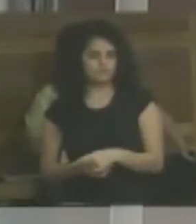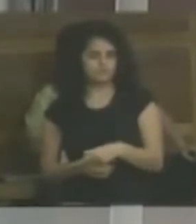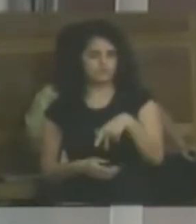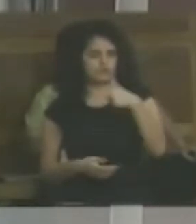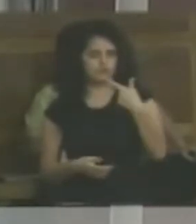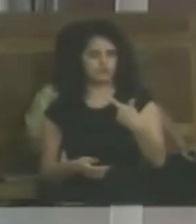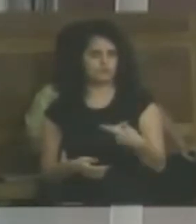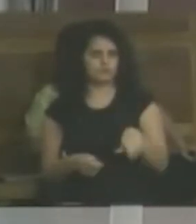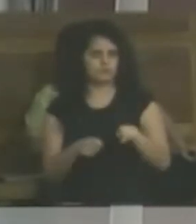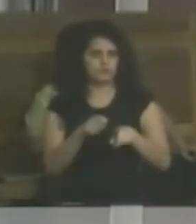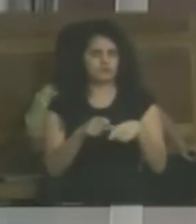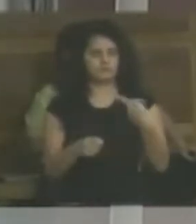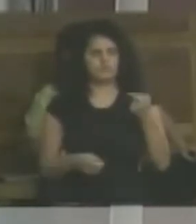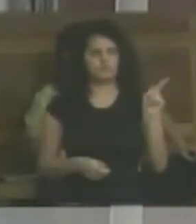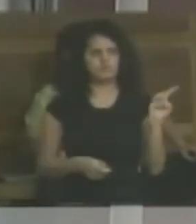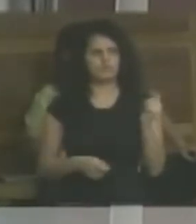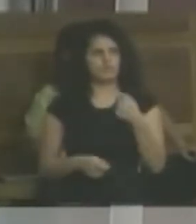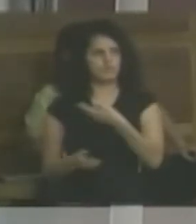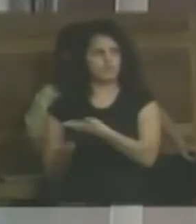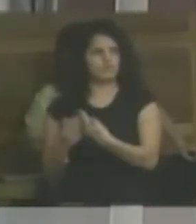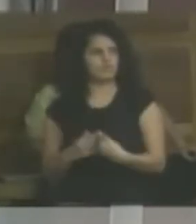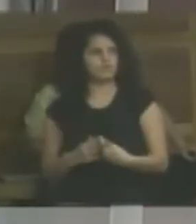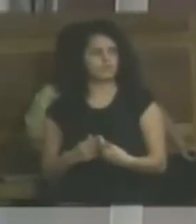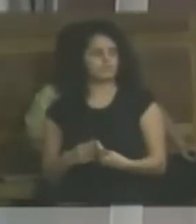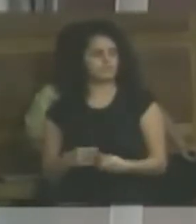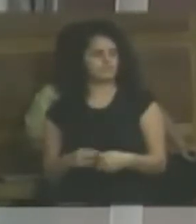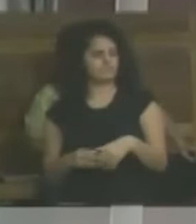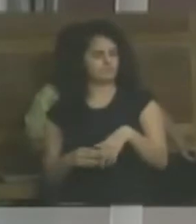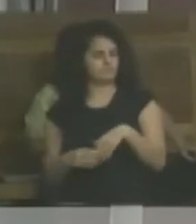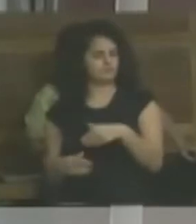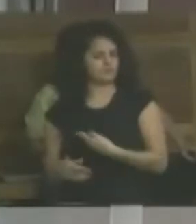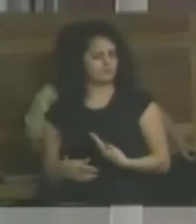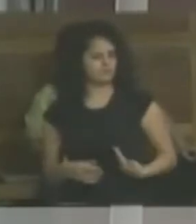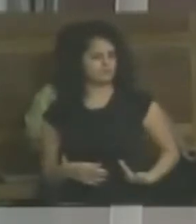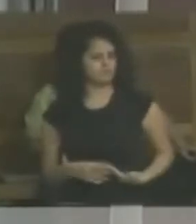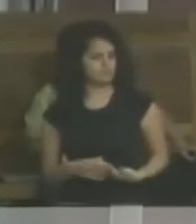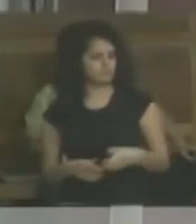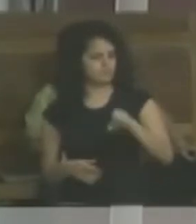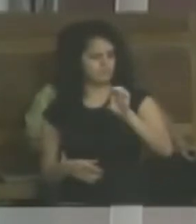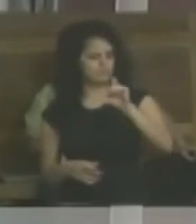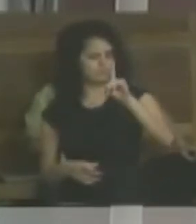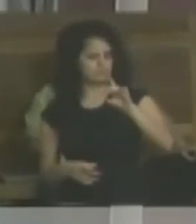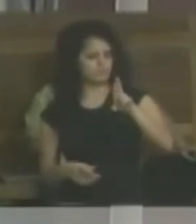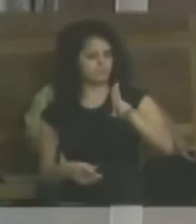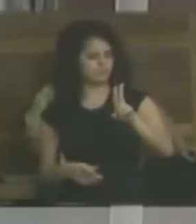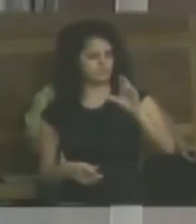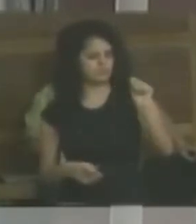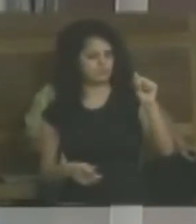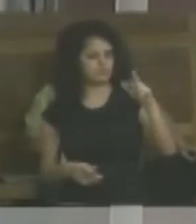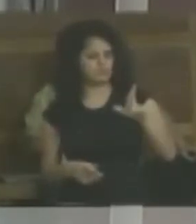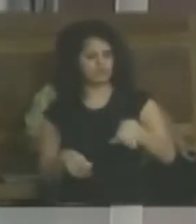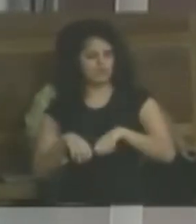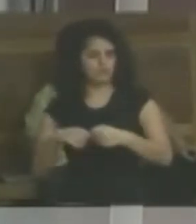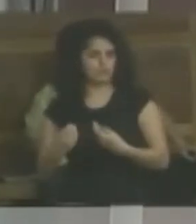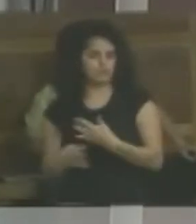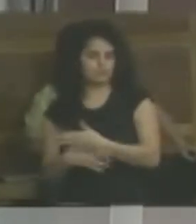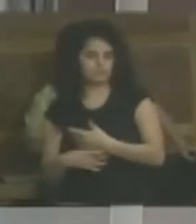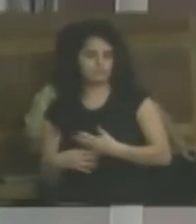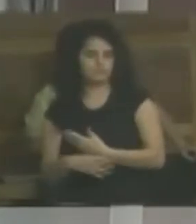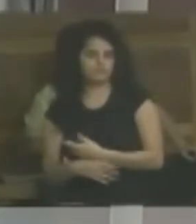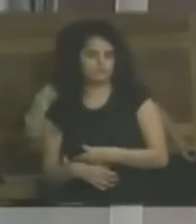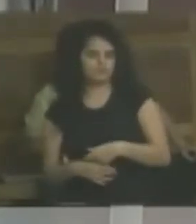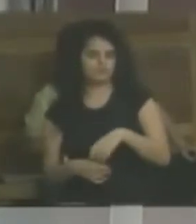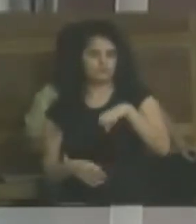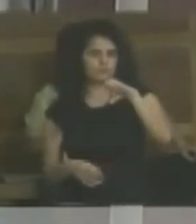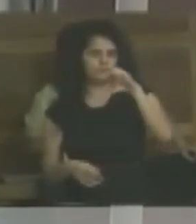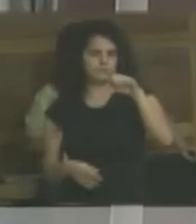Há 2 semanas, você viu lá o deputado Marcelo Matos, aquele que afundou São João de Meriti, com o irmão dele, acabou com a cidade de São João de Meriti. Hoje, São João de Meriti, meu